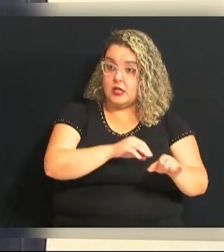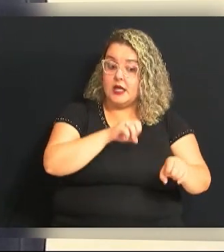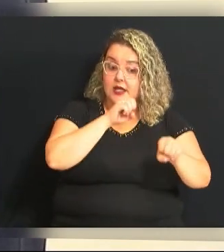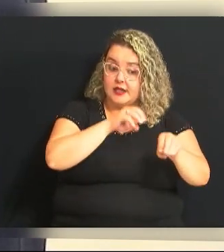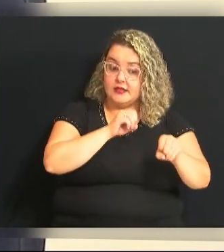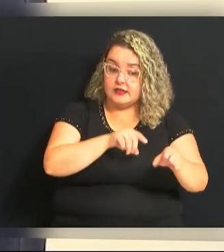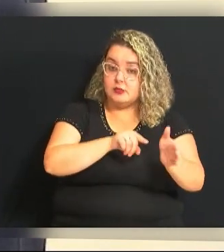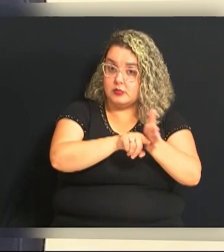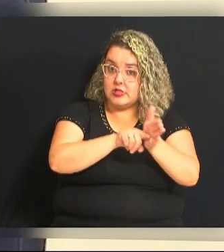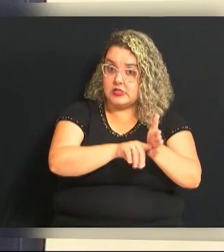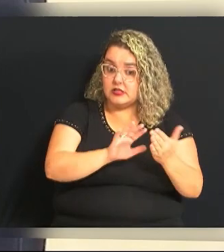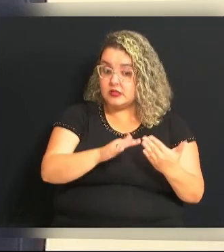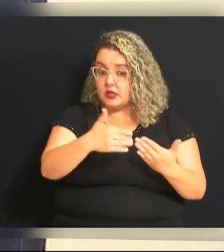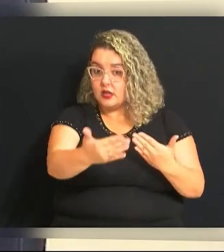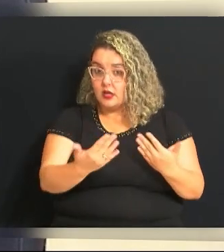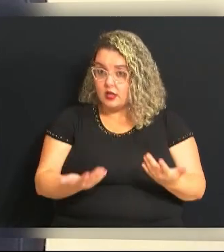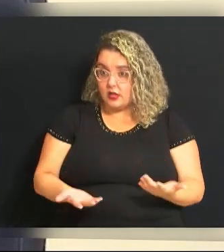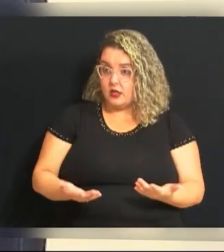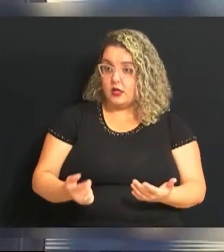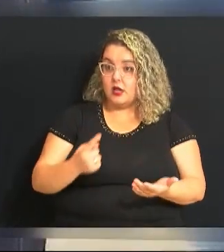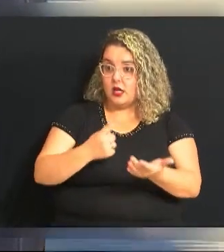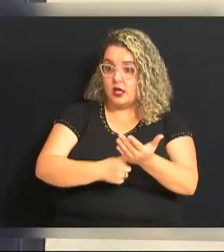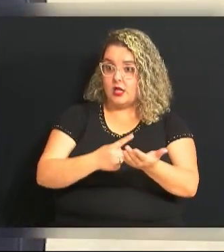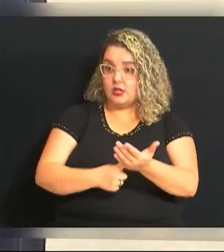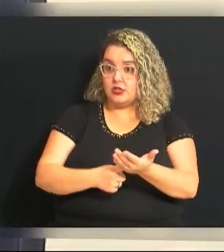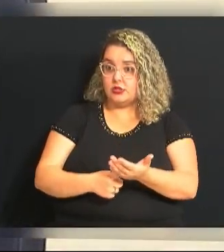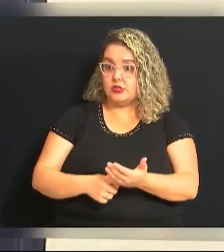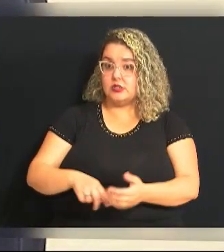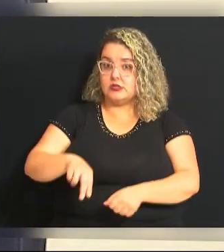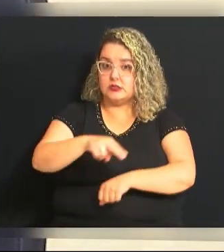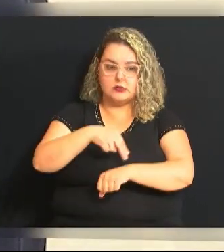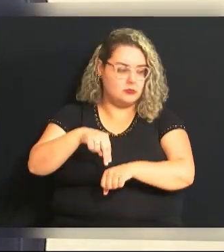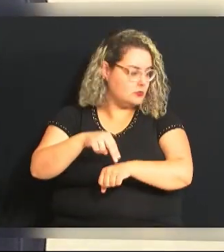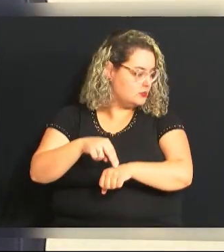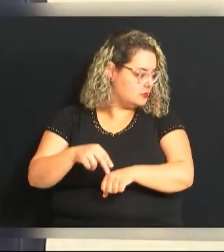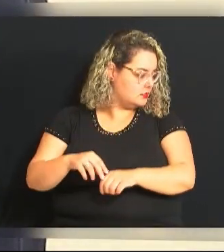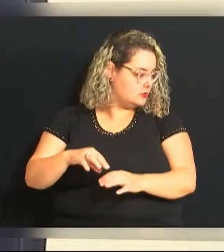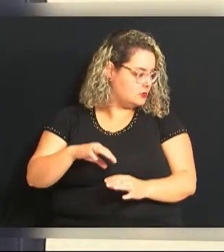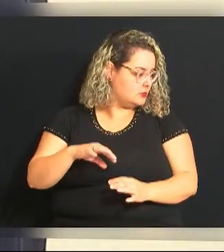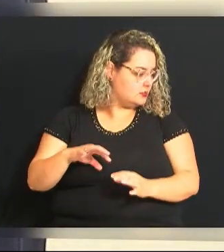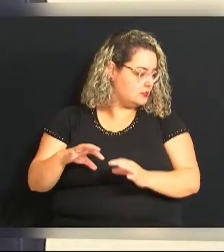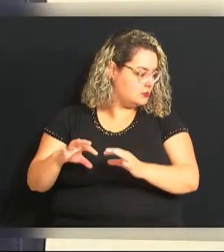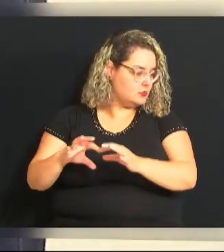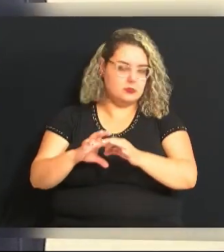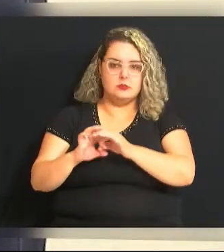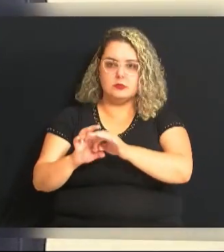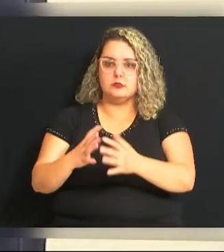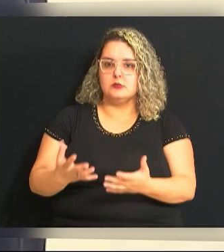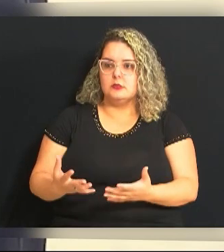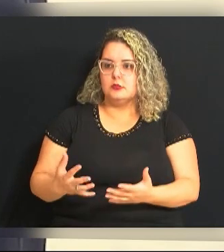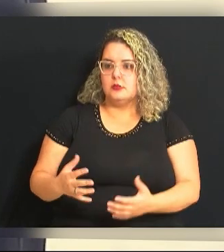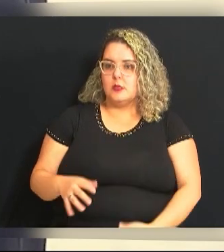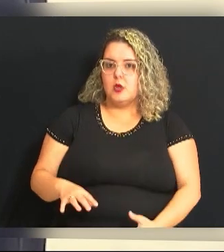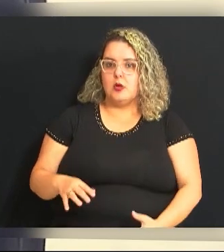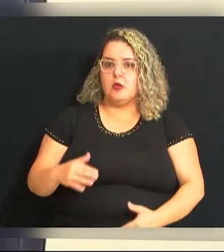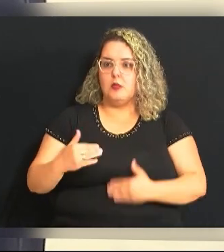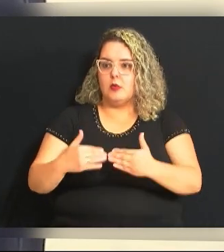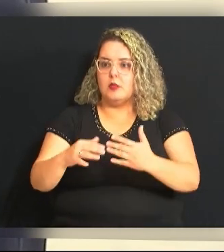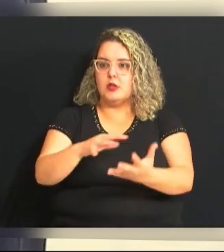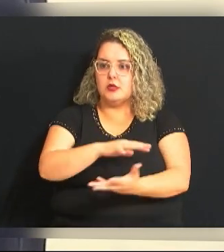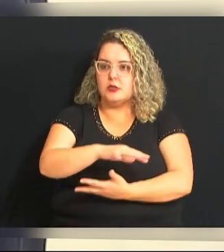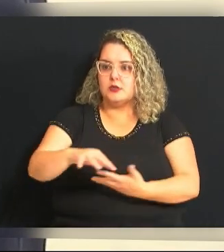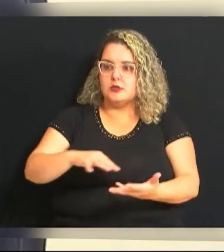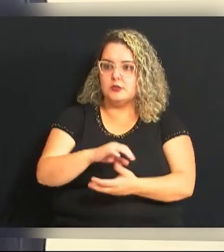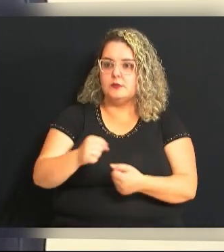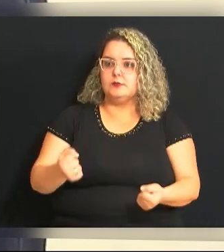extensão. A Agenda 2030 das Nações Unidas permite, pelo Objetivo do Desenvolvimento Sustentável 17, a